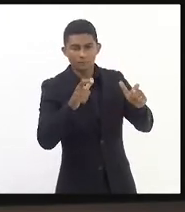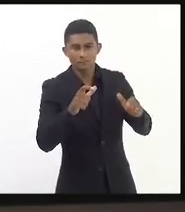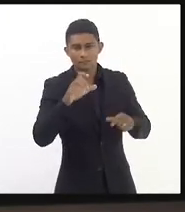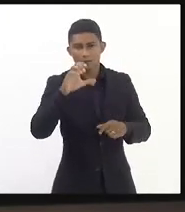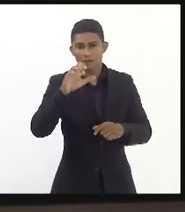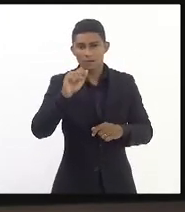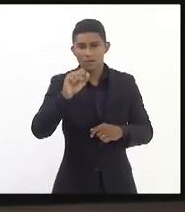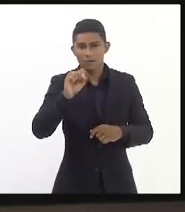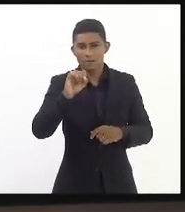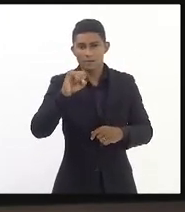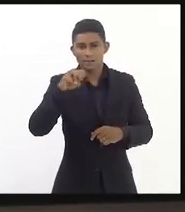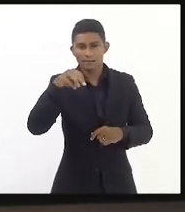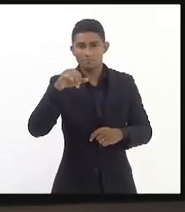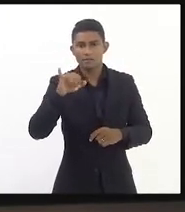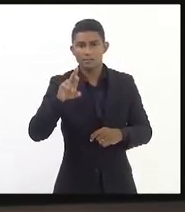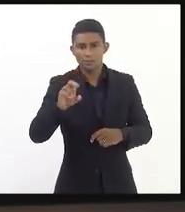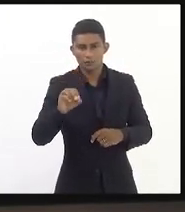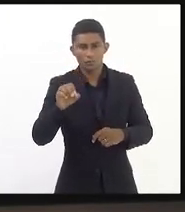no bairro de